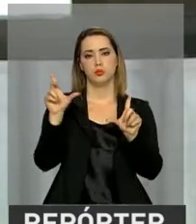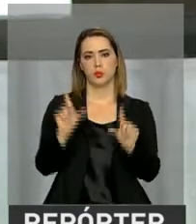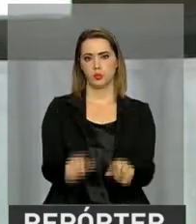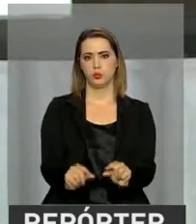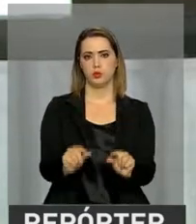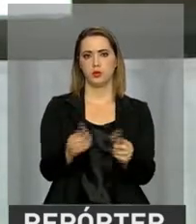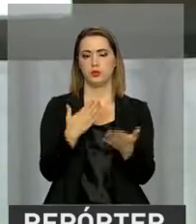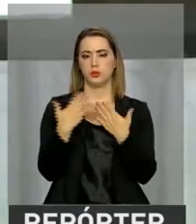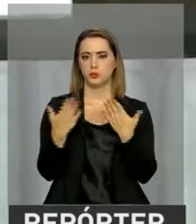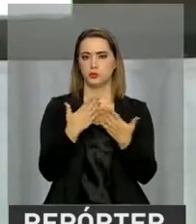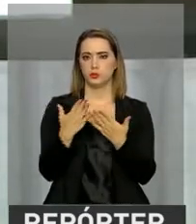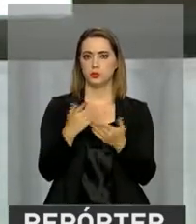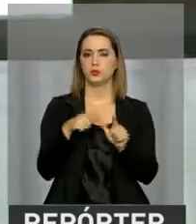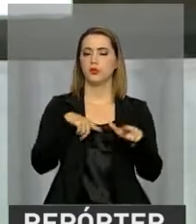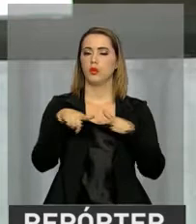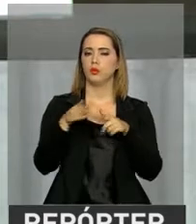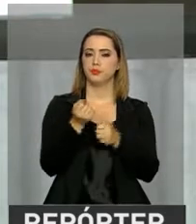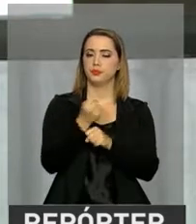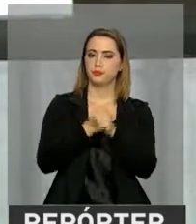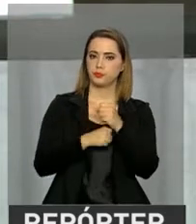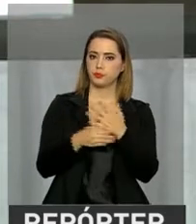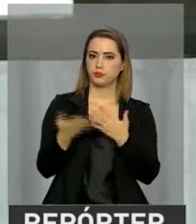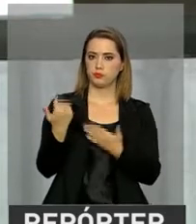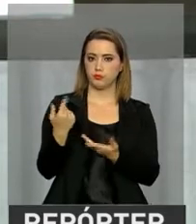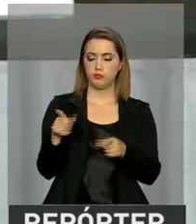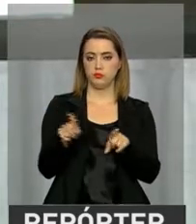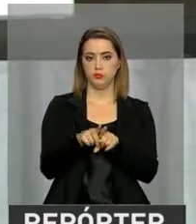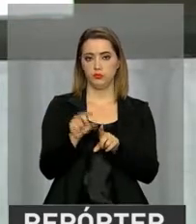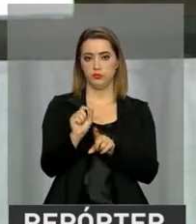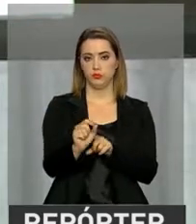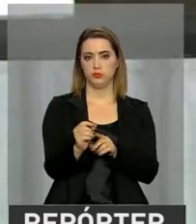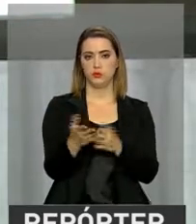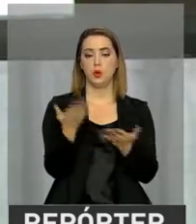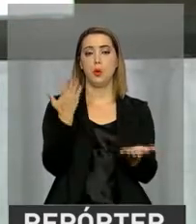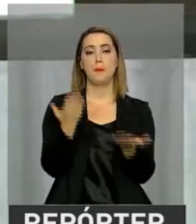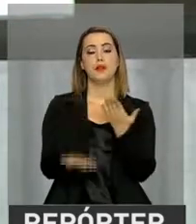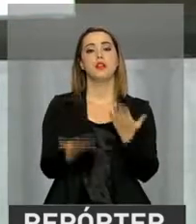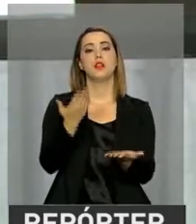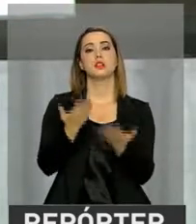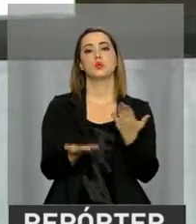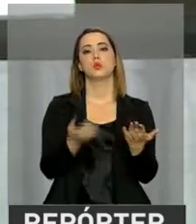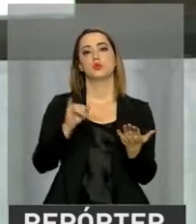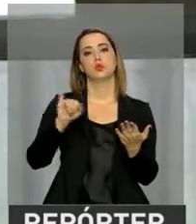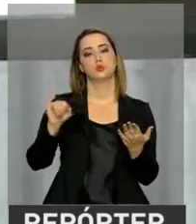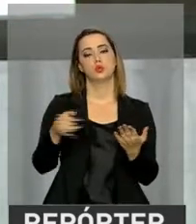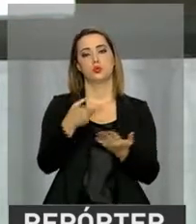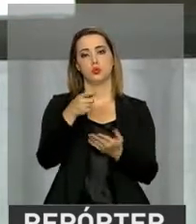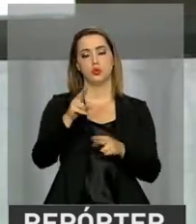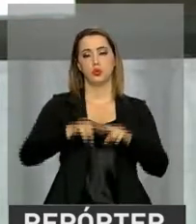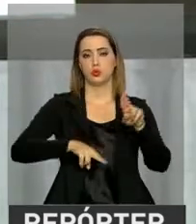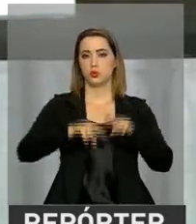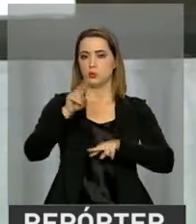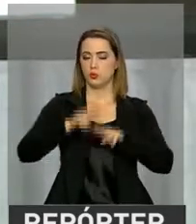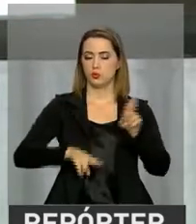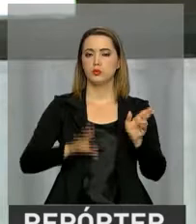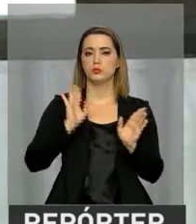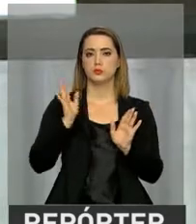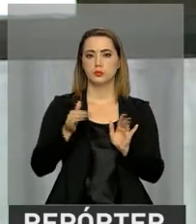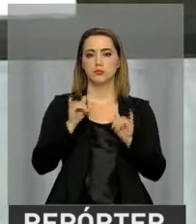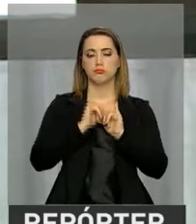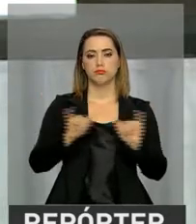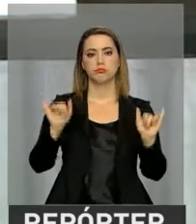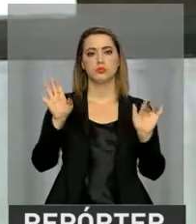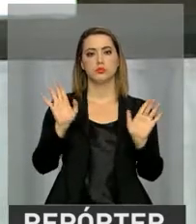às suas cooperações financeiras em relação ao balanço de junho o último divulgado pelo bnds o